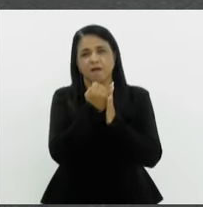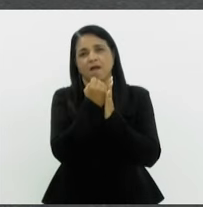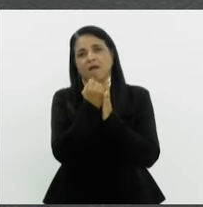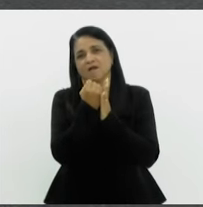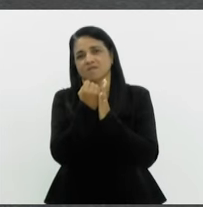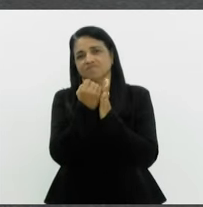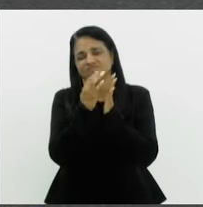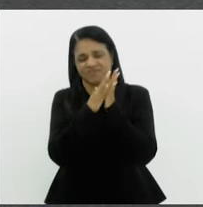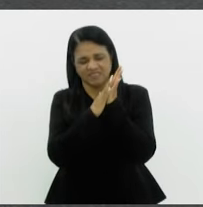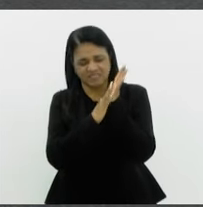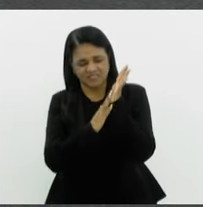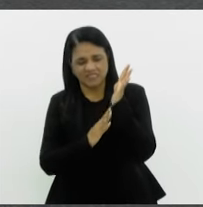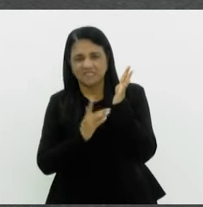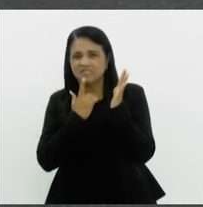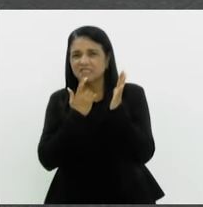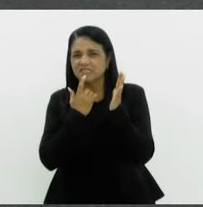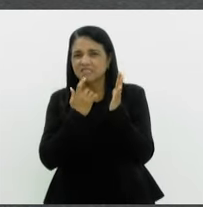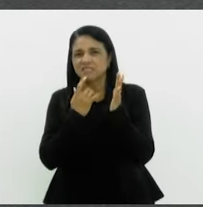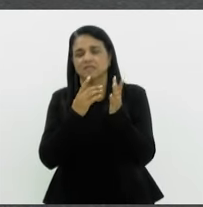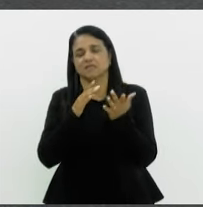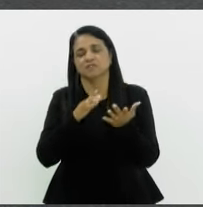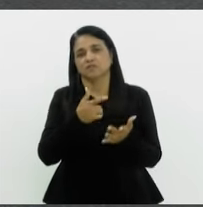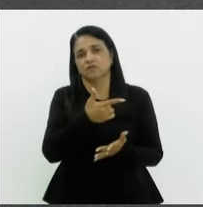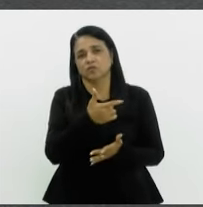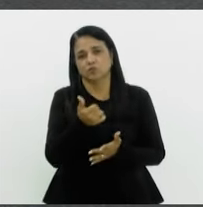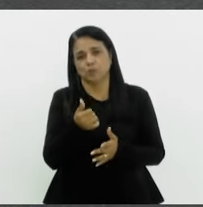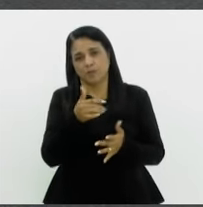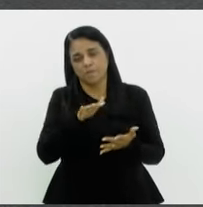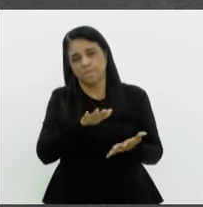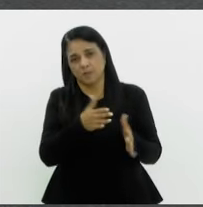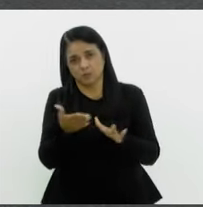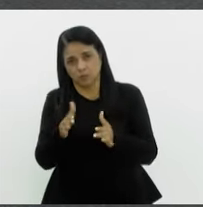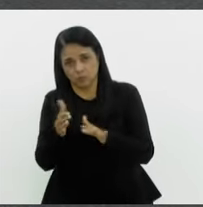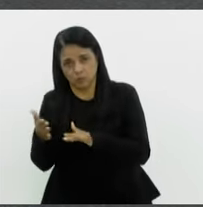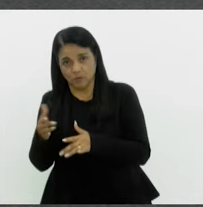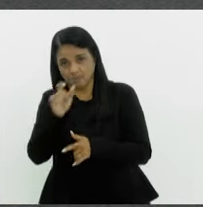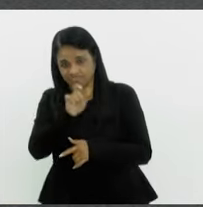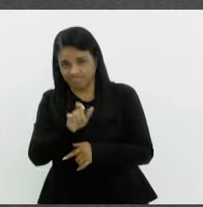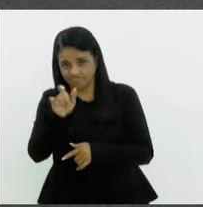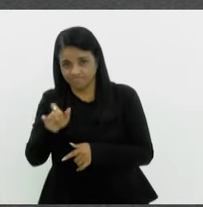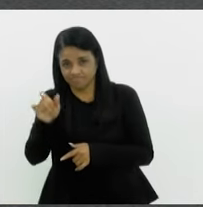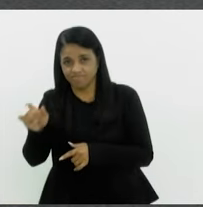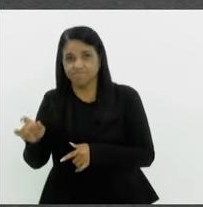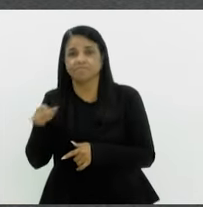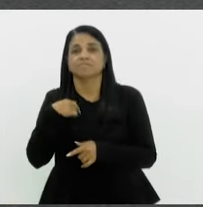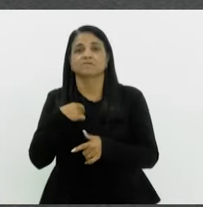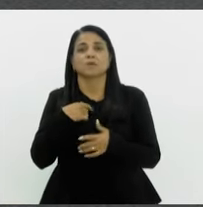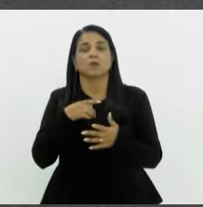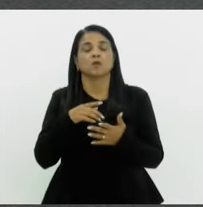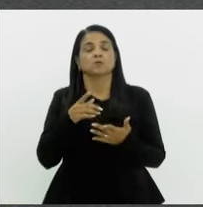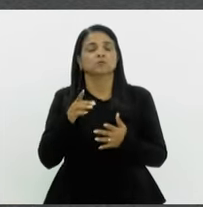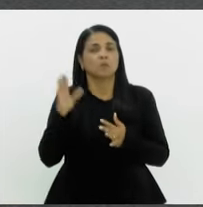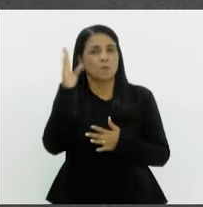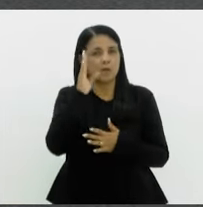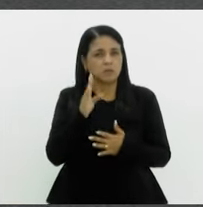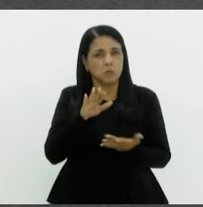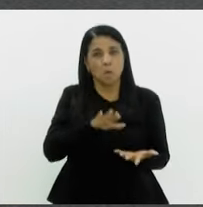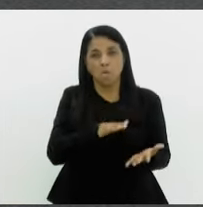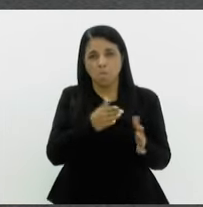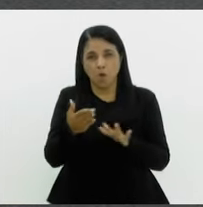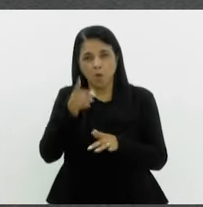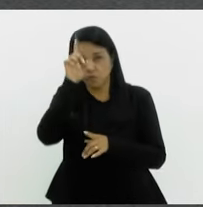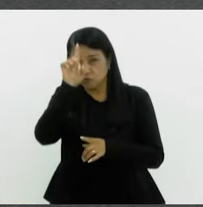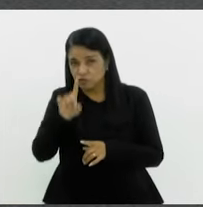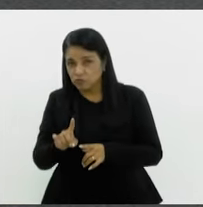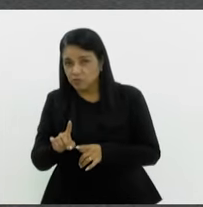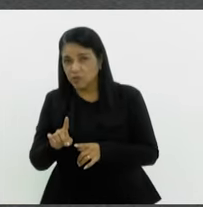21 pessoas e de todos os ativistas que no Brasil inteiro morrem lutando pelo um direito pétreo, direito